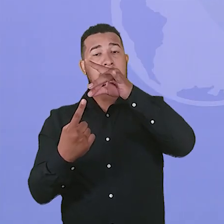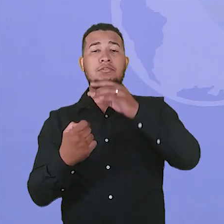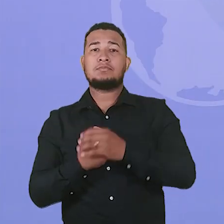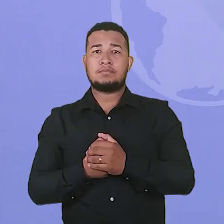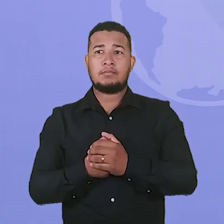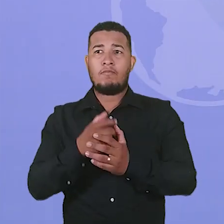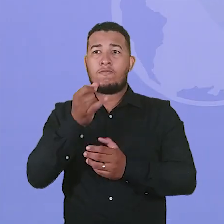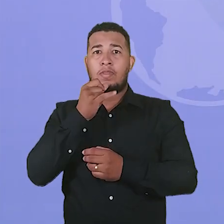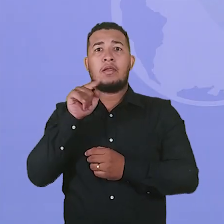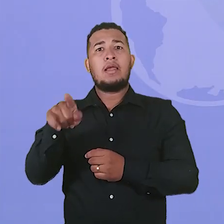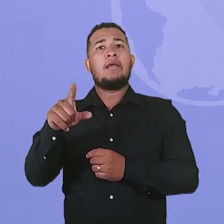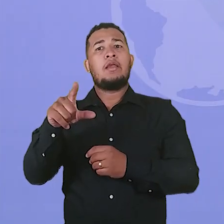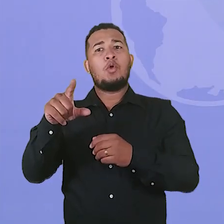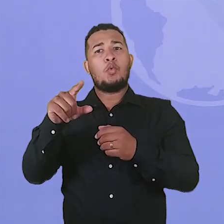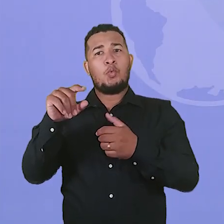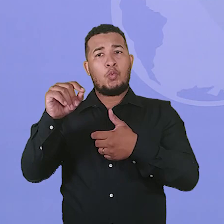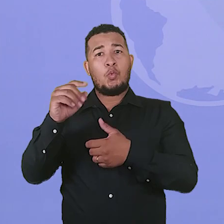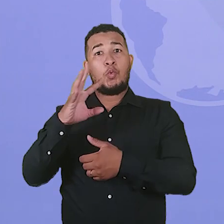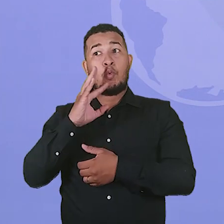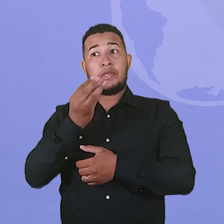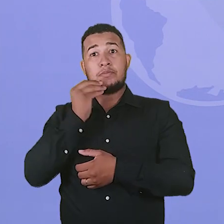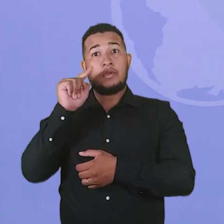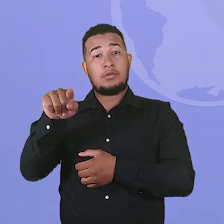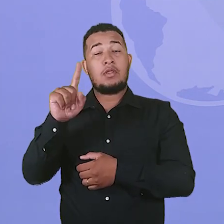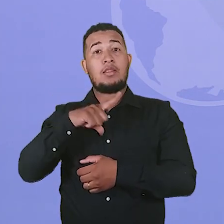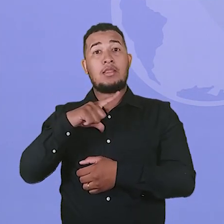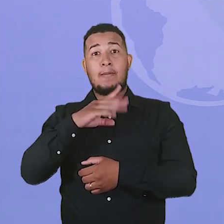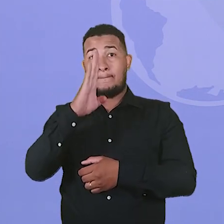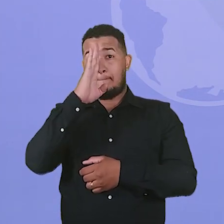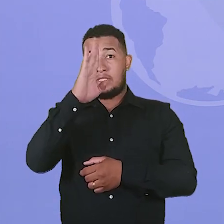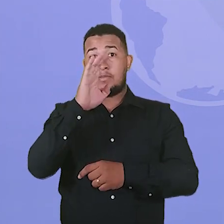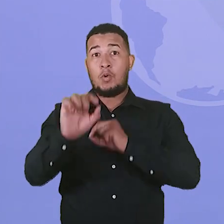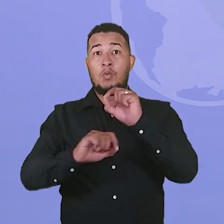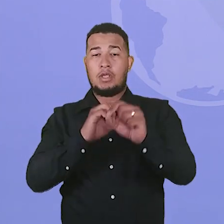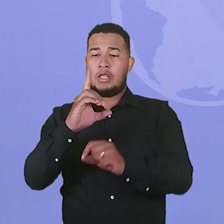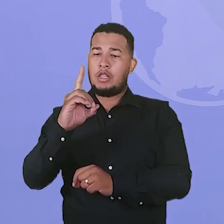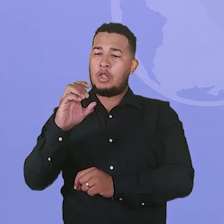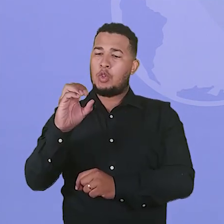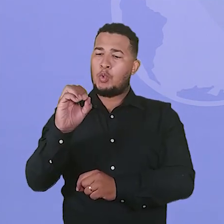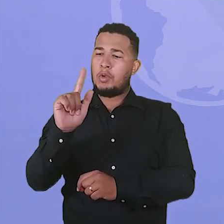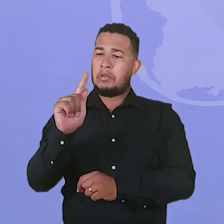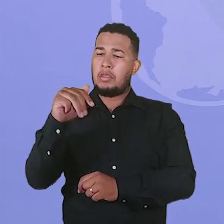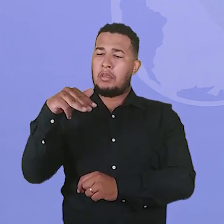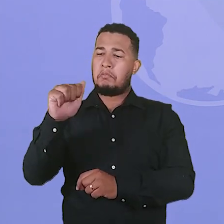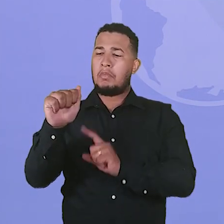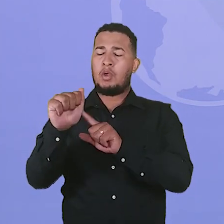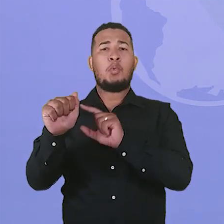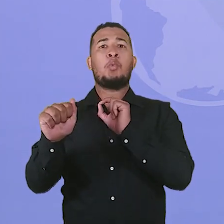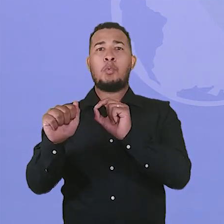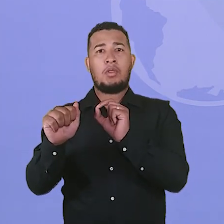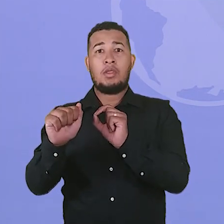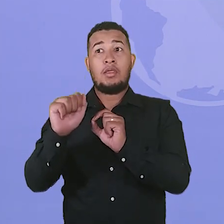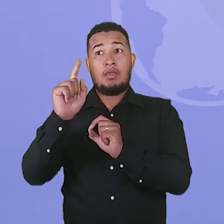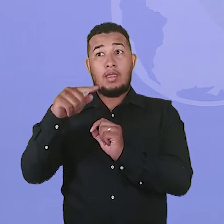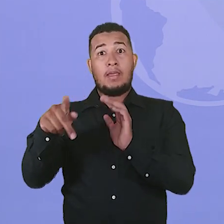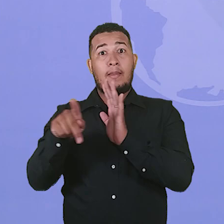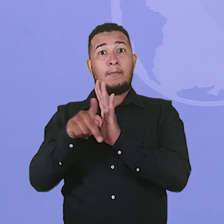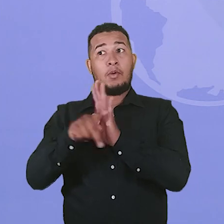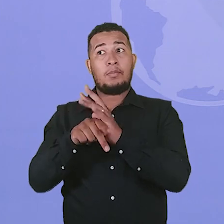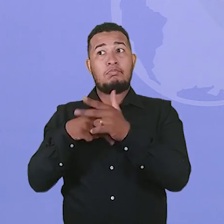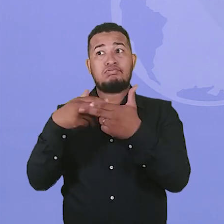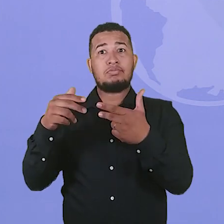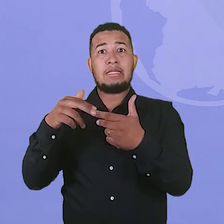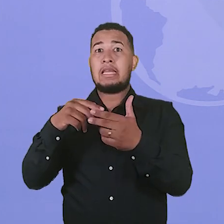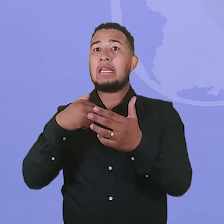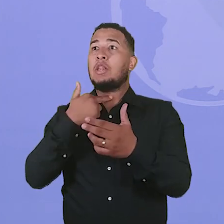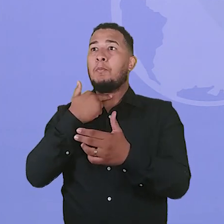de conhecimento tem como característica os dogmas, ou seja, é um tipo de conhecimento que ele não é